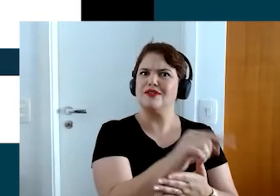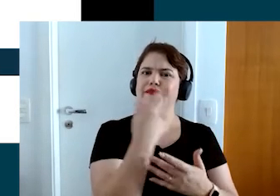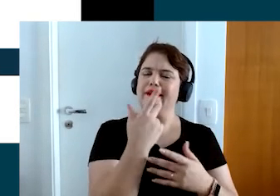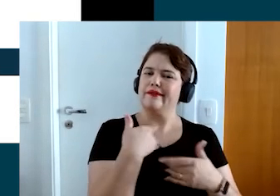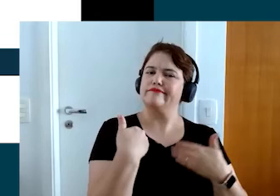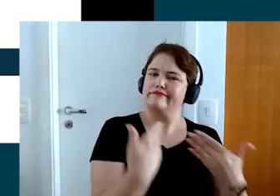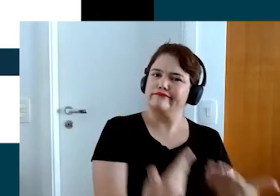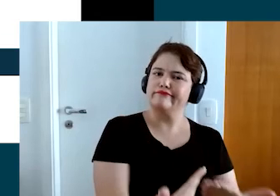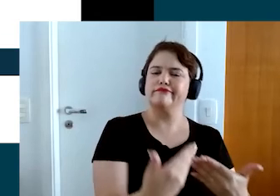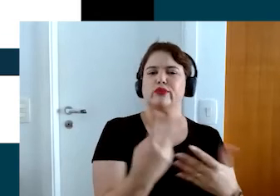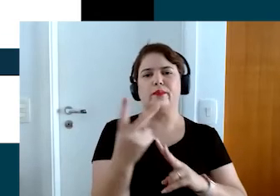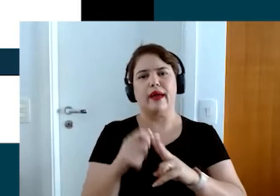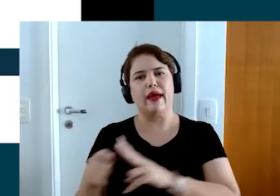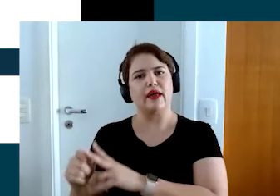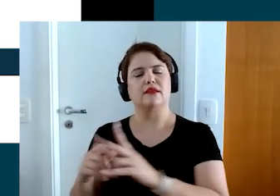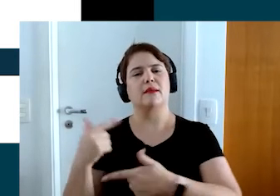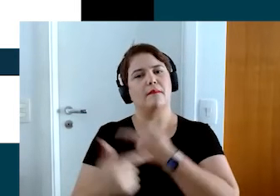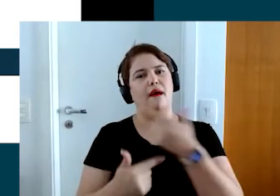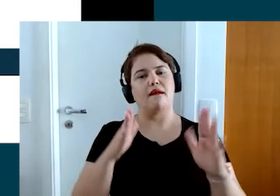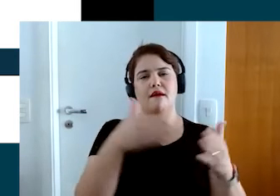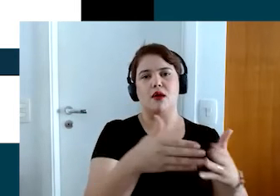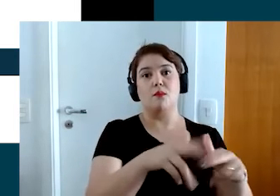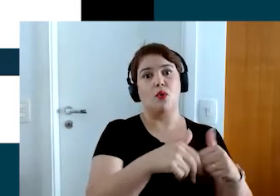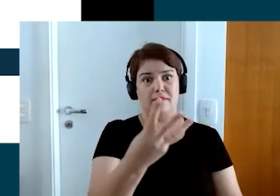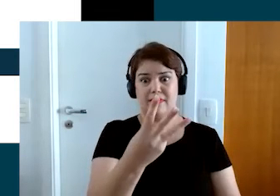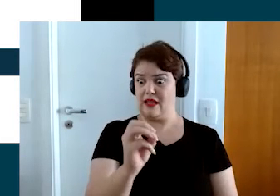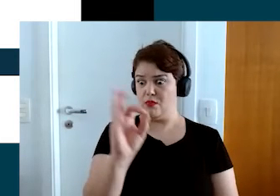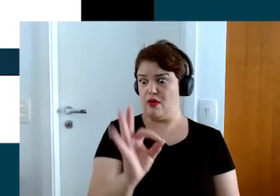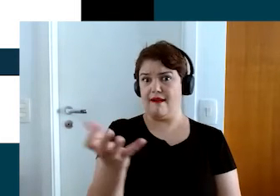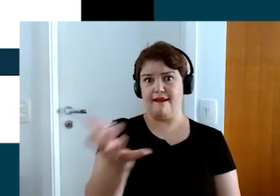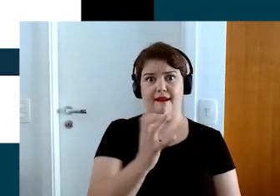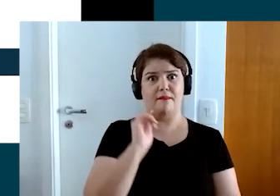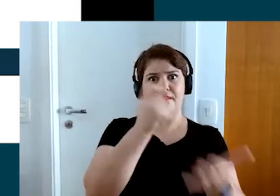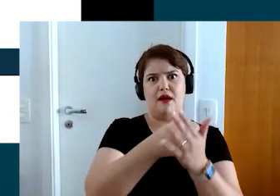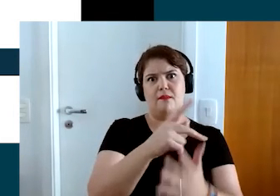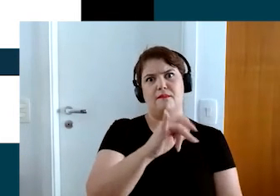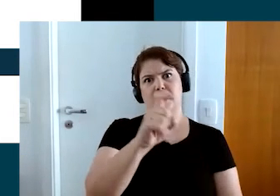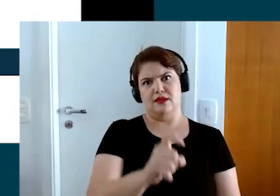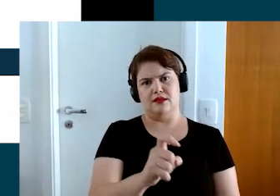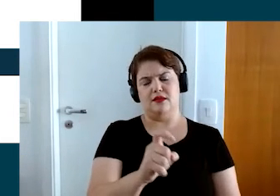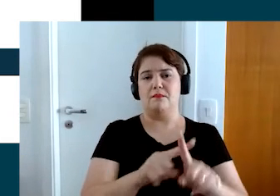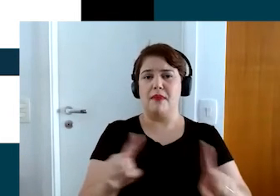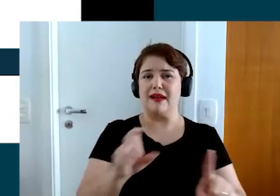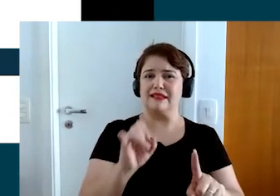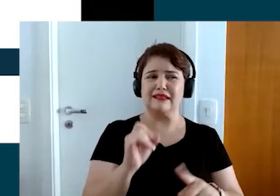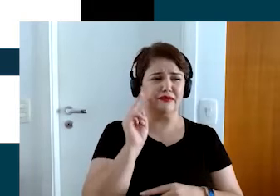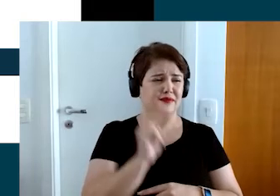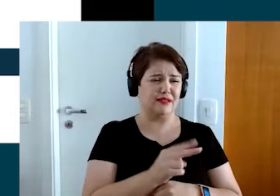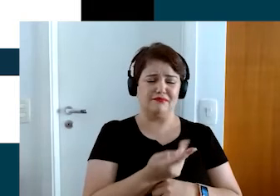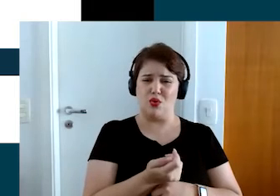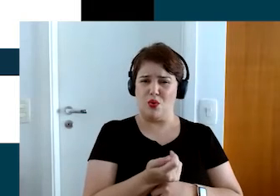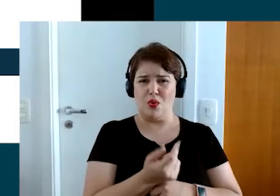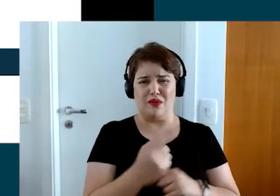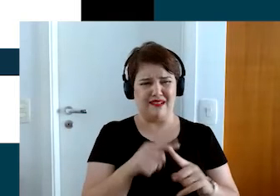ou um mês, né, trabalhando nisso para a gente colocar, porque a gente enxerga que é um número grande. Agora, se a gente vê que o número é 1%, será que vale a